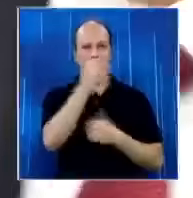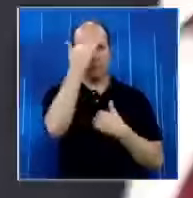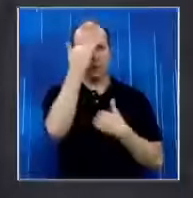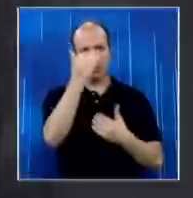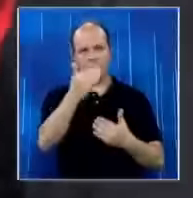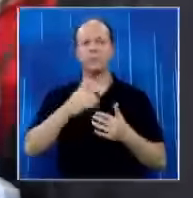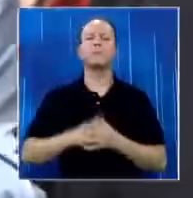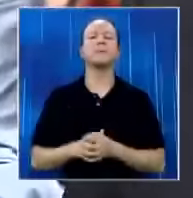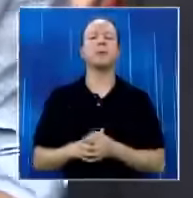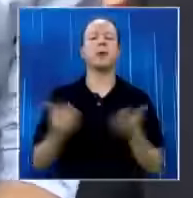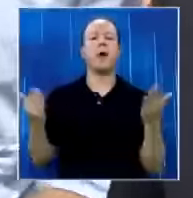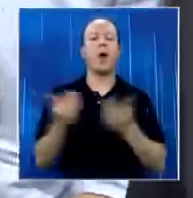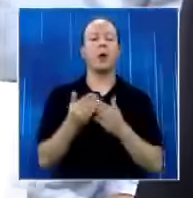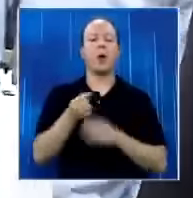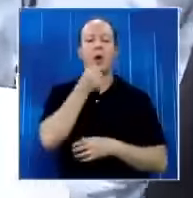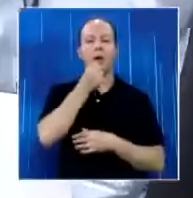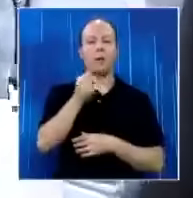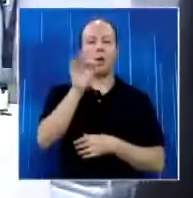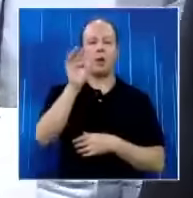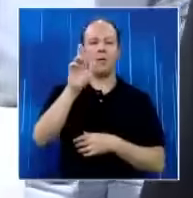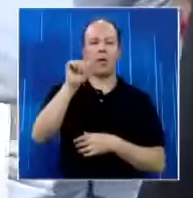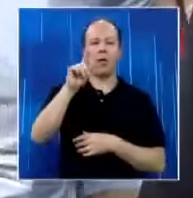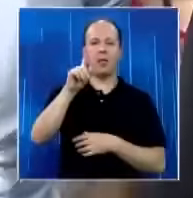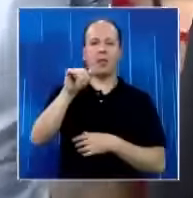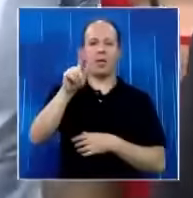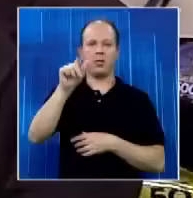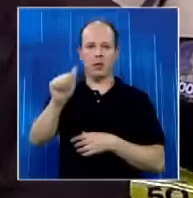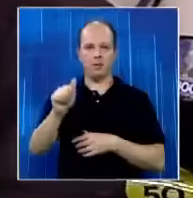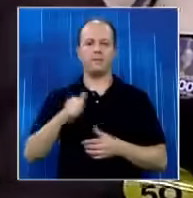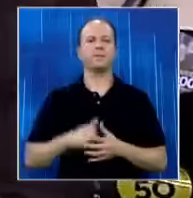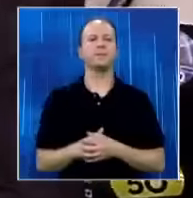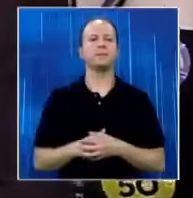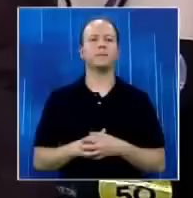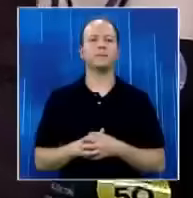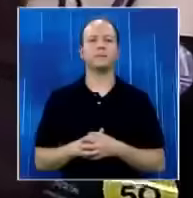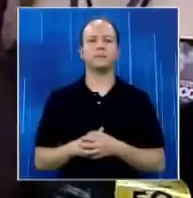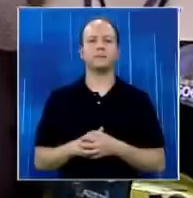muito obrigada. Vamos agora com a repórter Fernanda Azevedo.